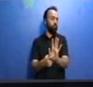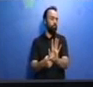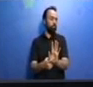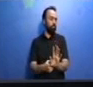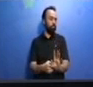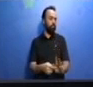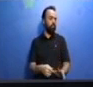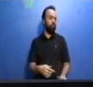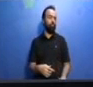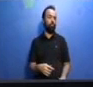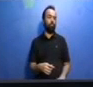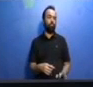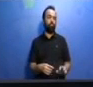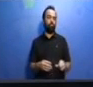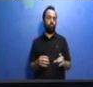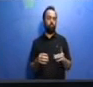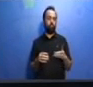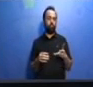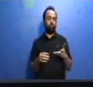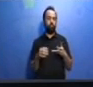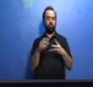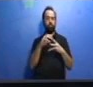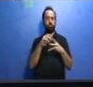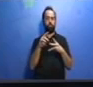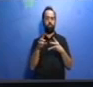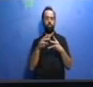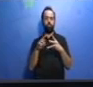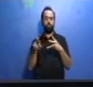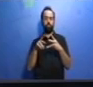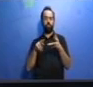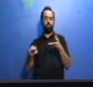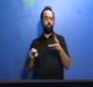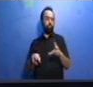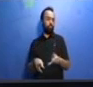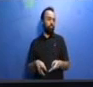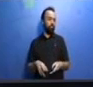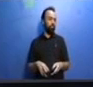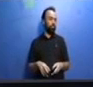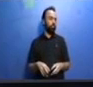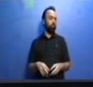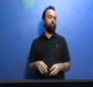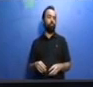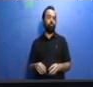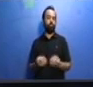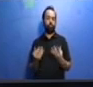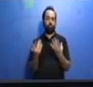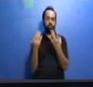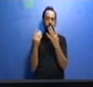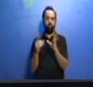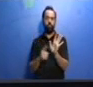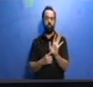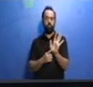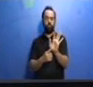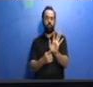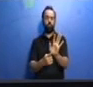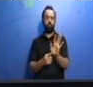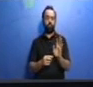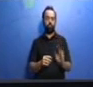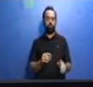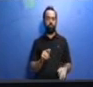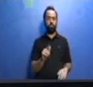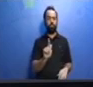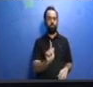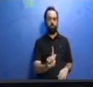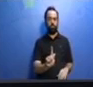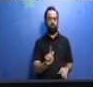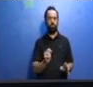algumas letras respectivas, que tem que ficar entre parênteses. Então, o gás vai ficar a letra G entre parênteses, o